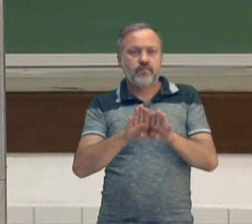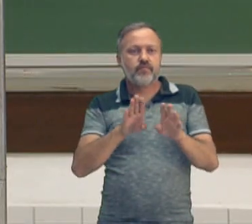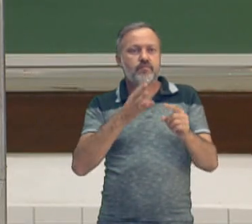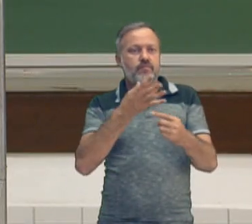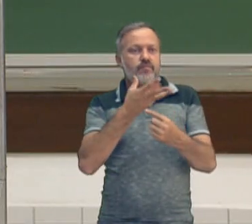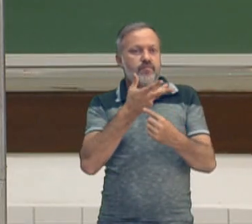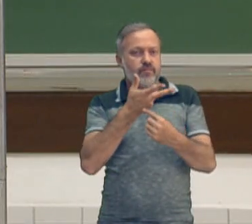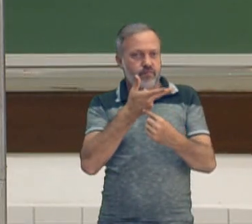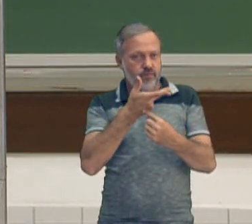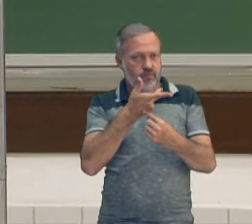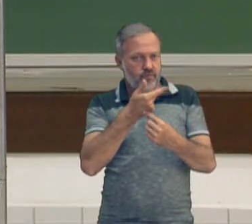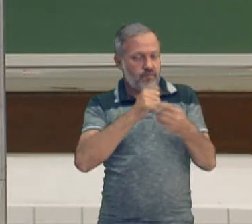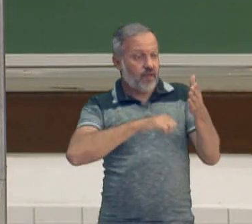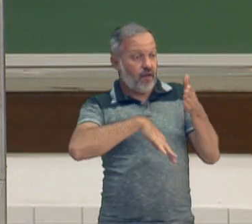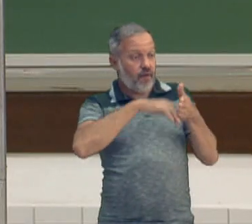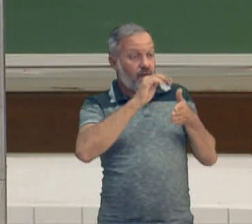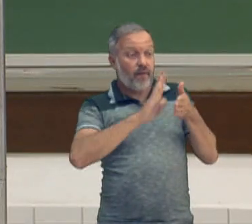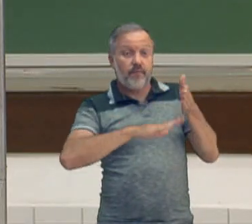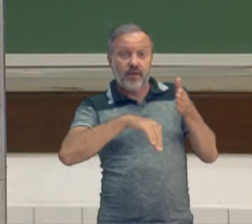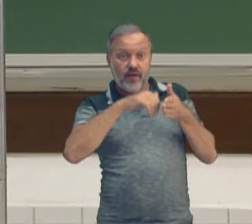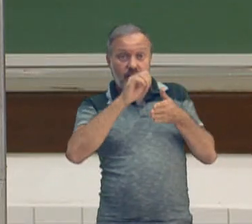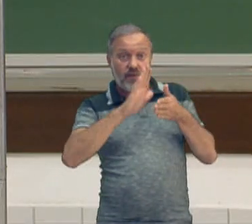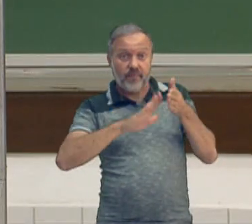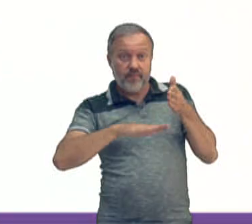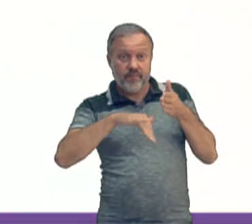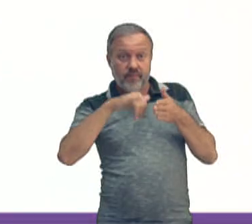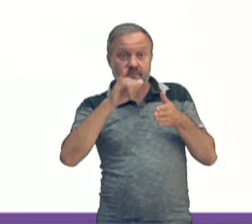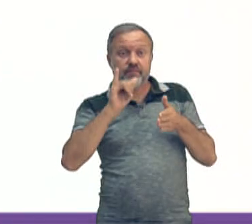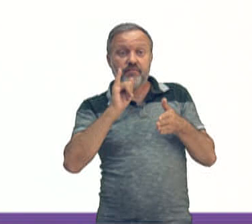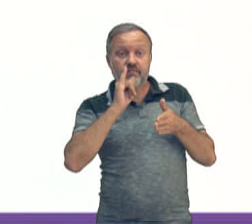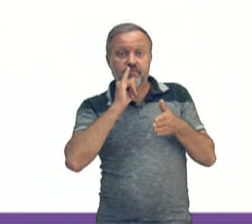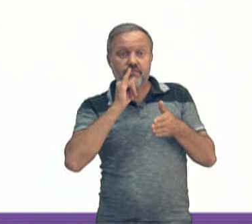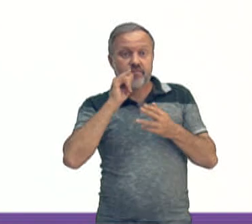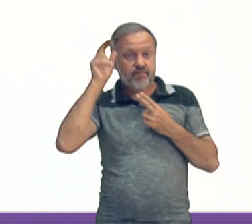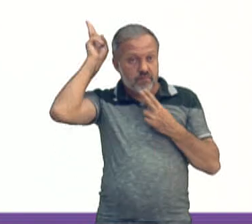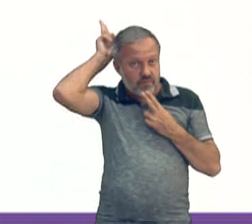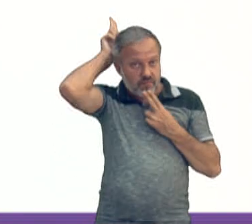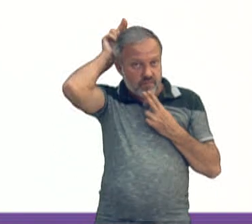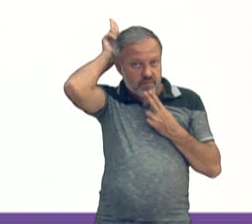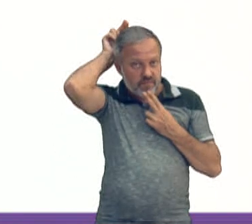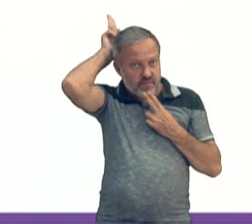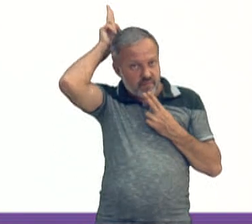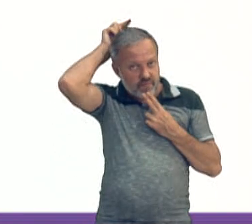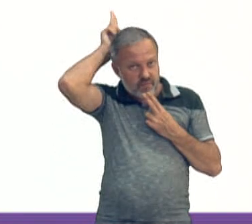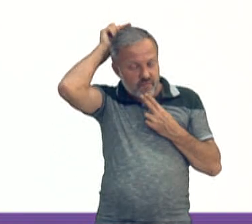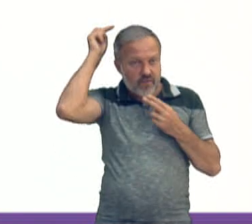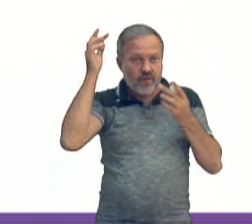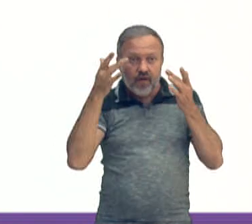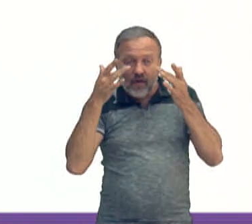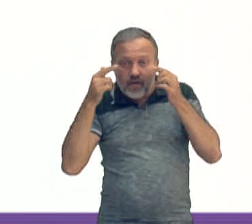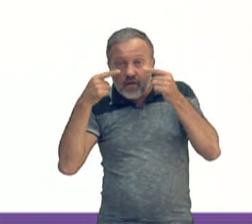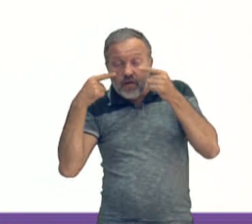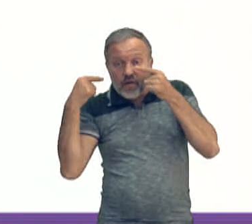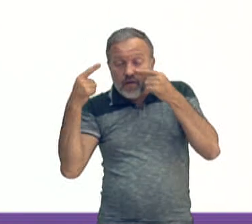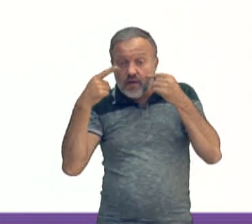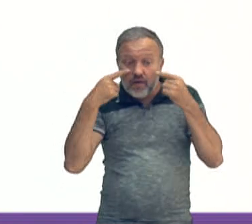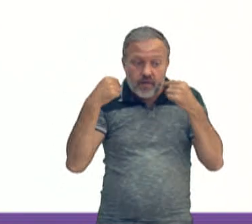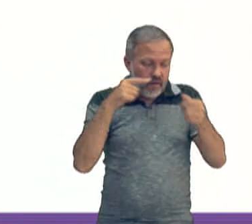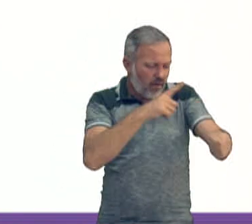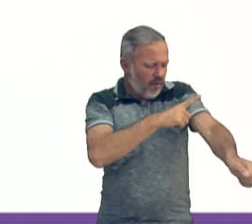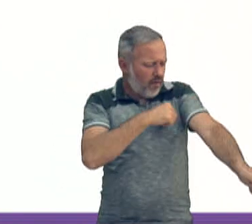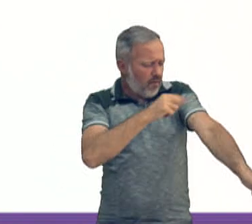nas pinturas corporais dos povos indígenas, aquelas pinturas que cada povo tem o seu tipo de